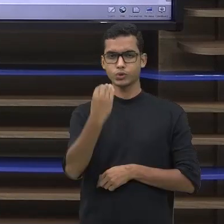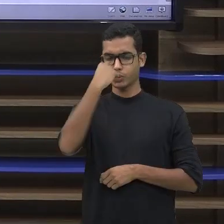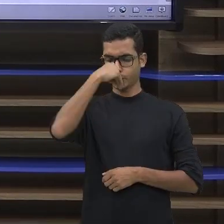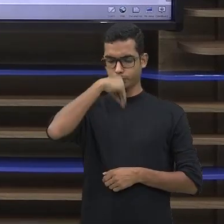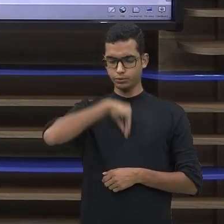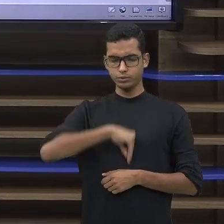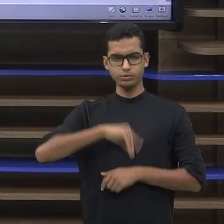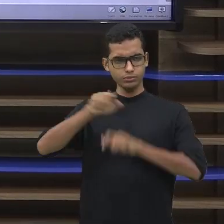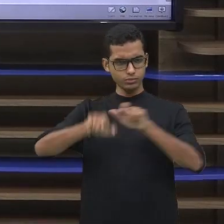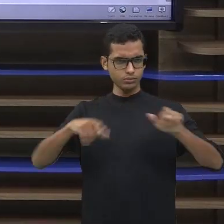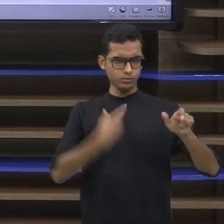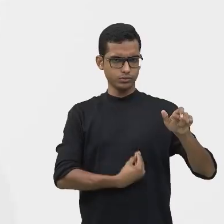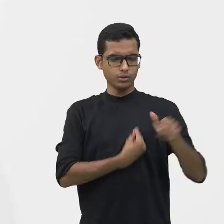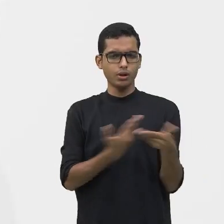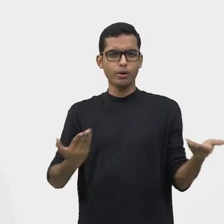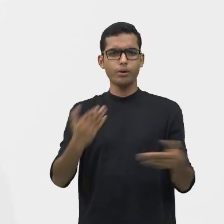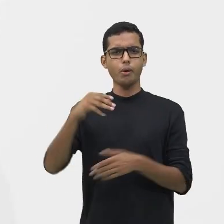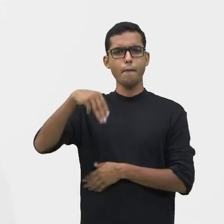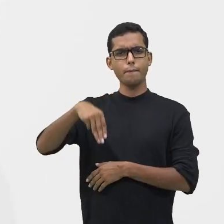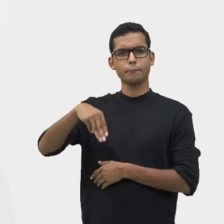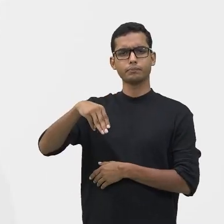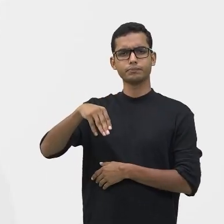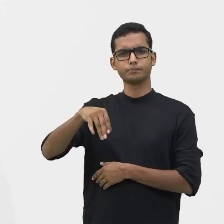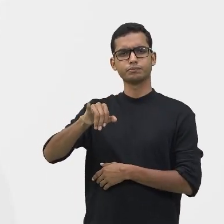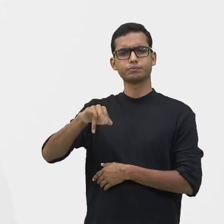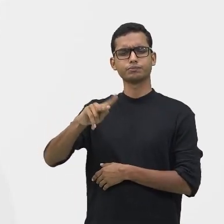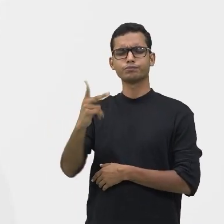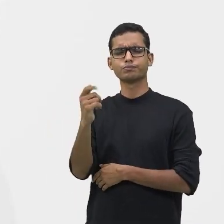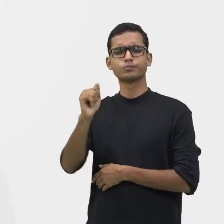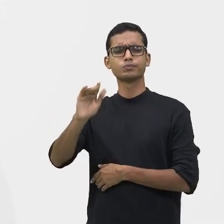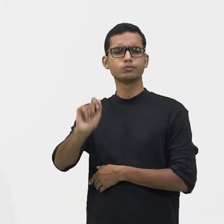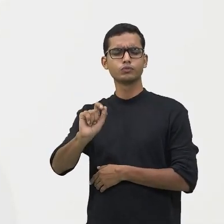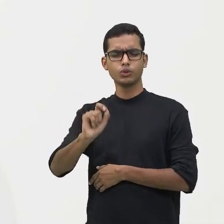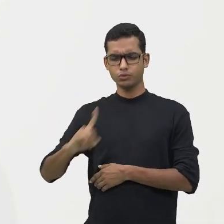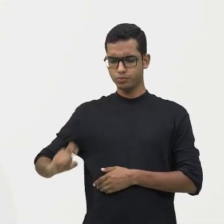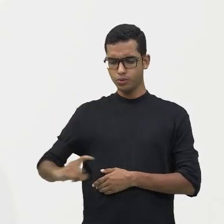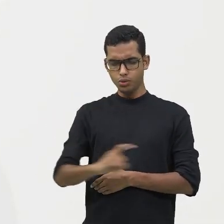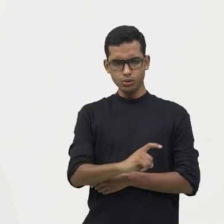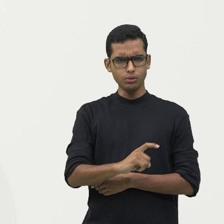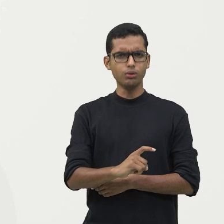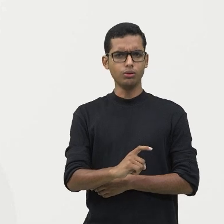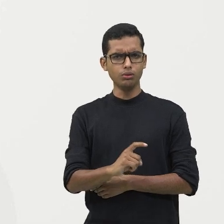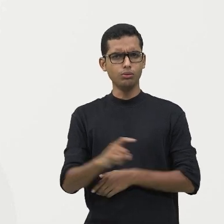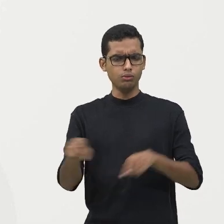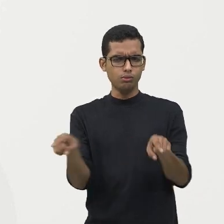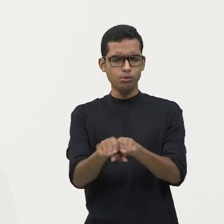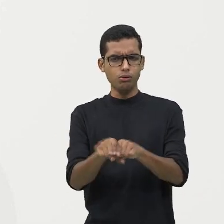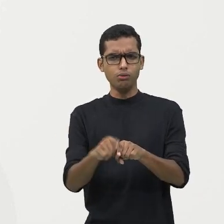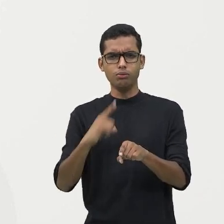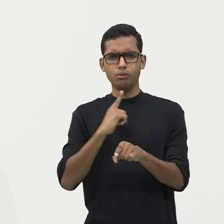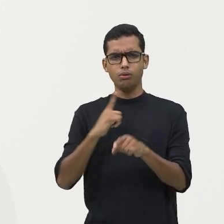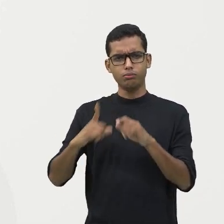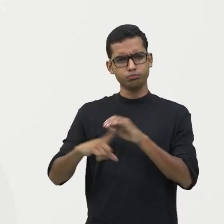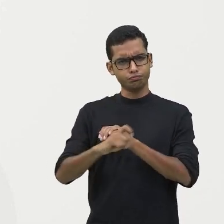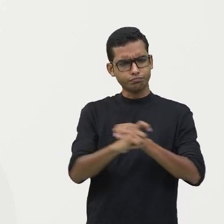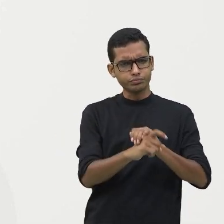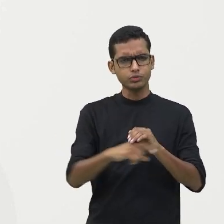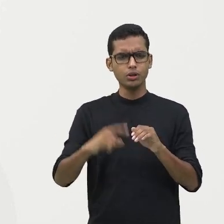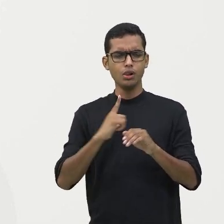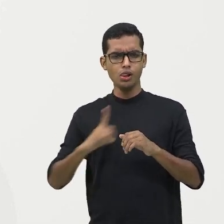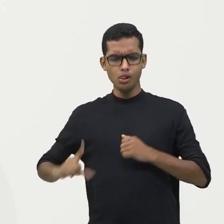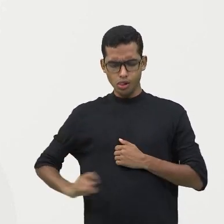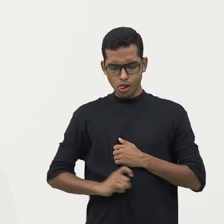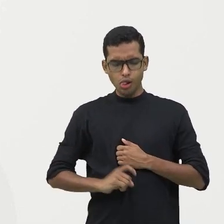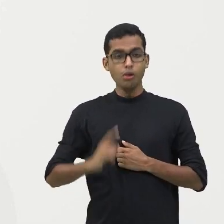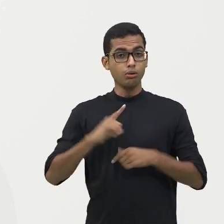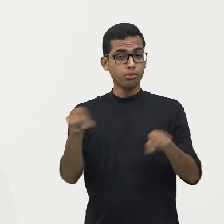seres vivos. Vamos falar das minhocas. Nas minhocas, no caramujo, nos vermes, eles já vão possuir uma cavidade digestiva,